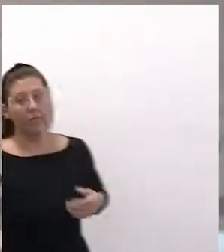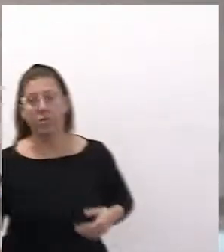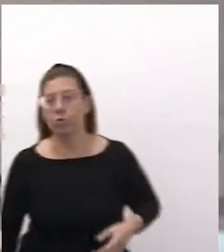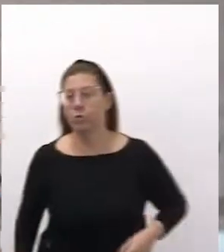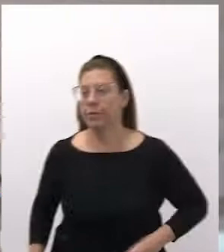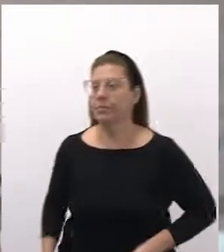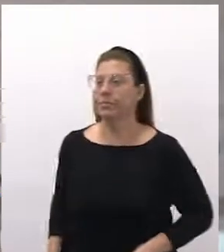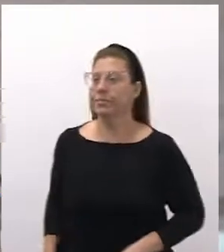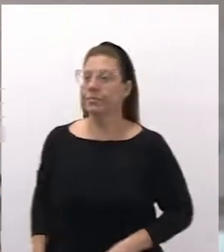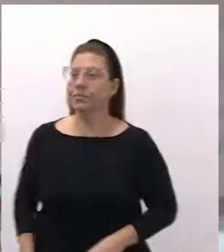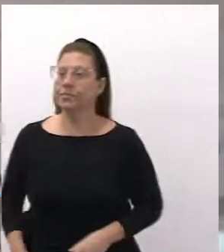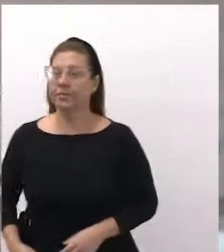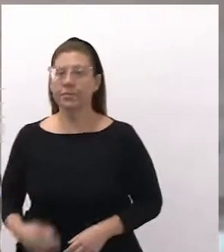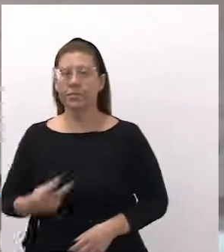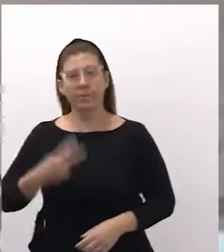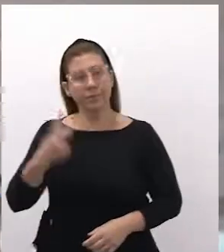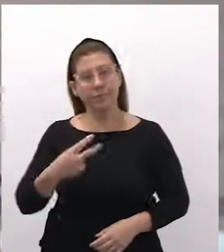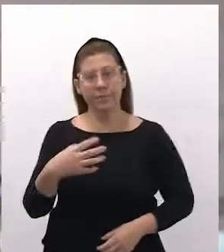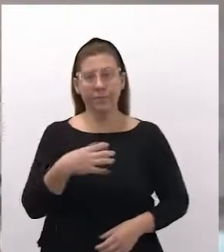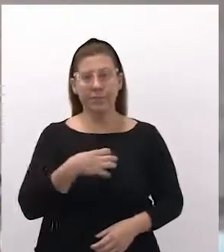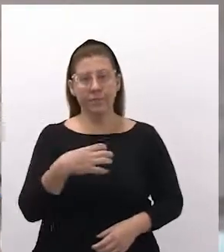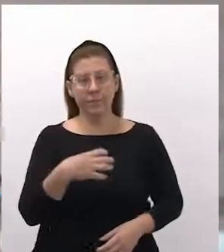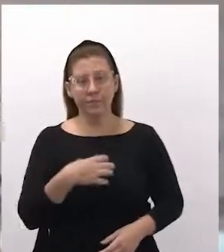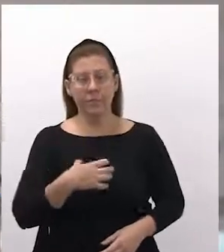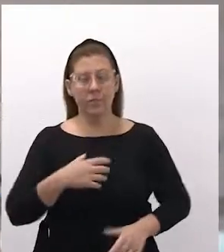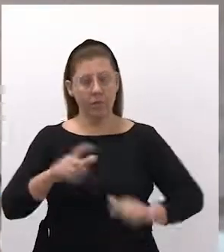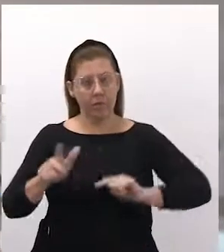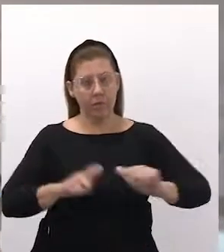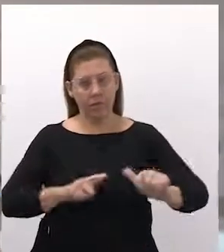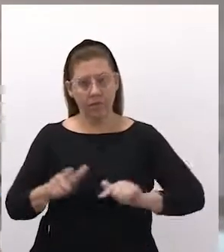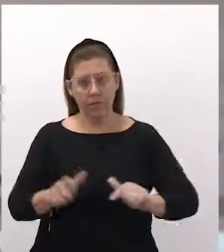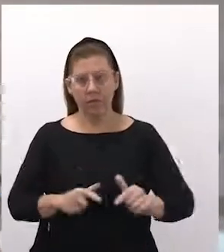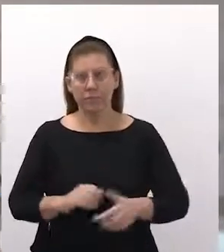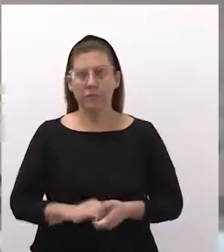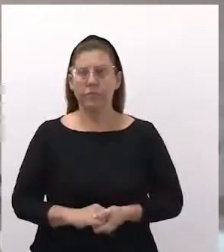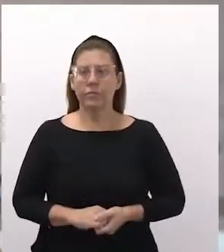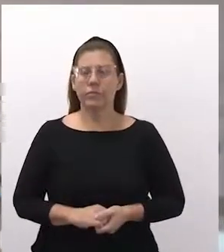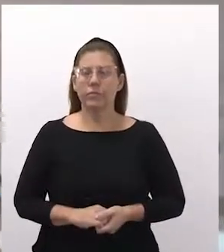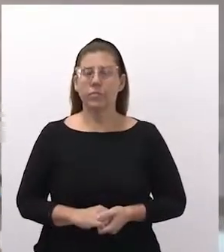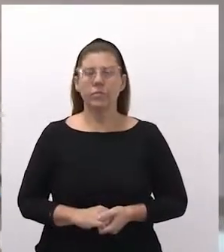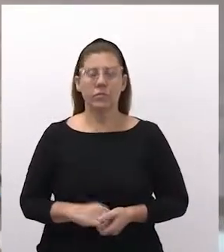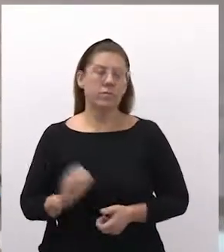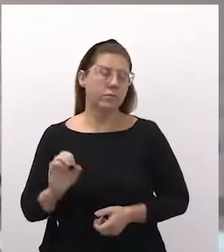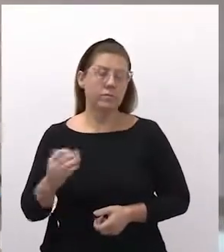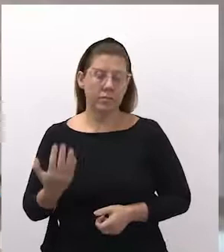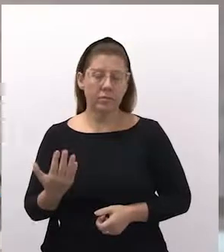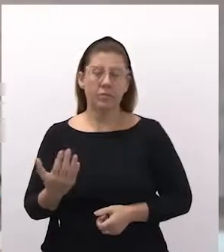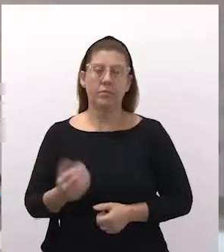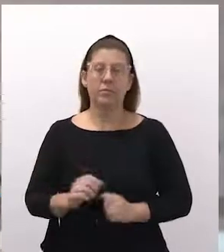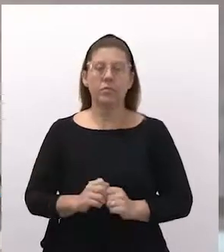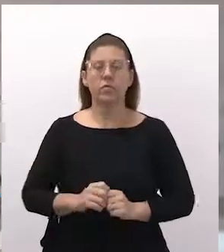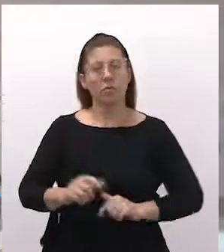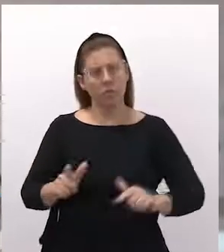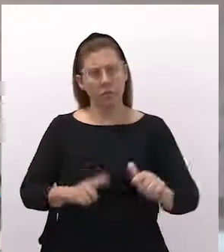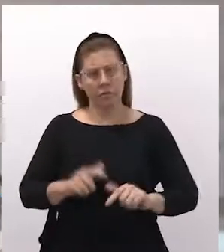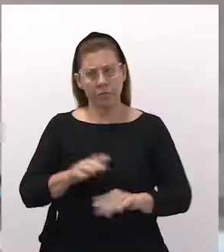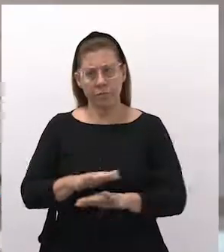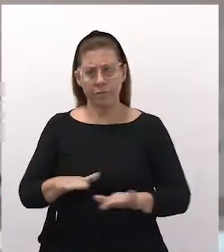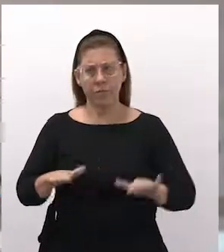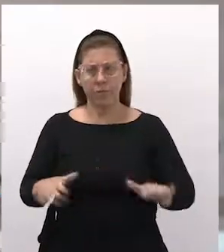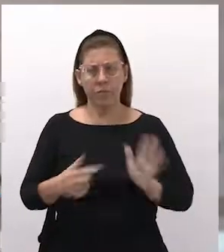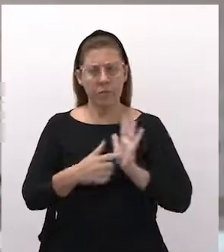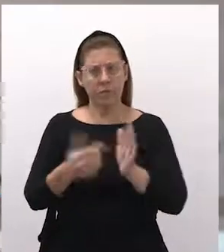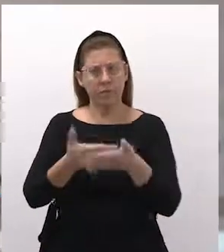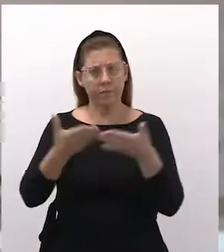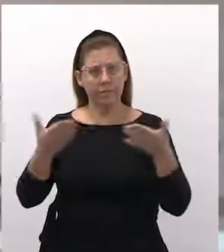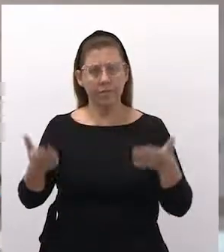A segunda forma de trabalho, o segundo caso das piores formas de trabalho infantil que eu queria trazer para vocês,